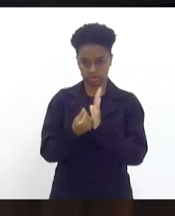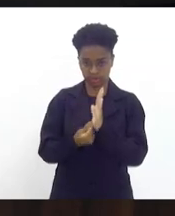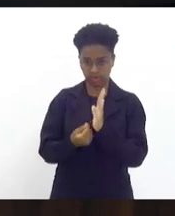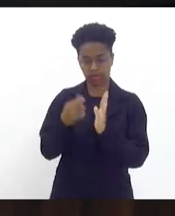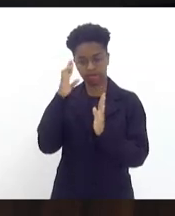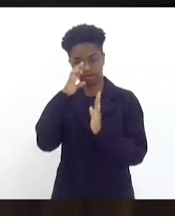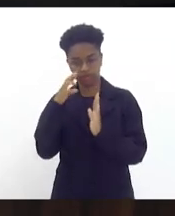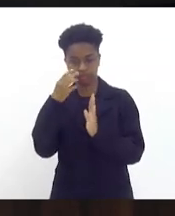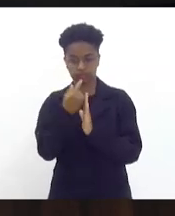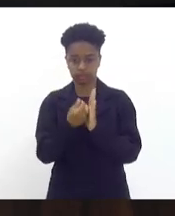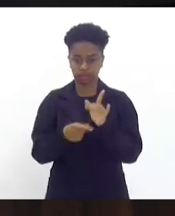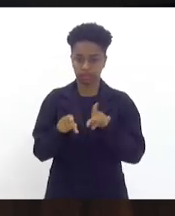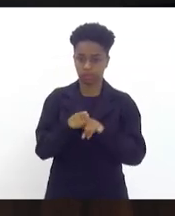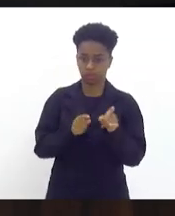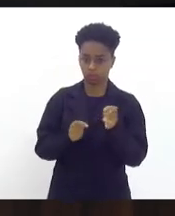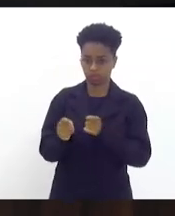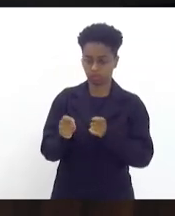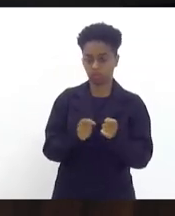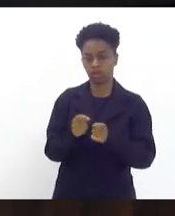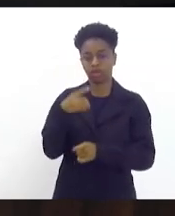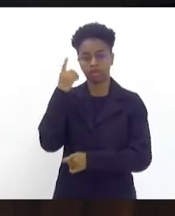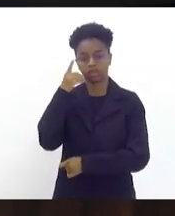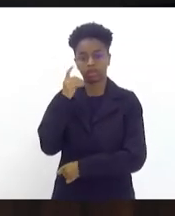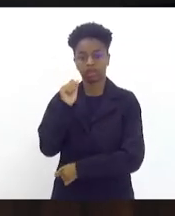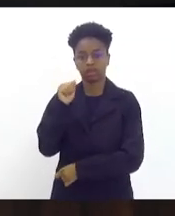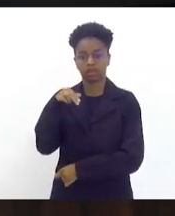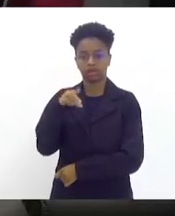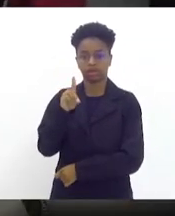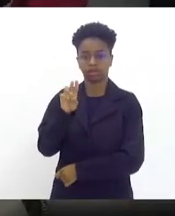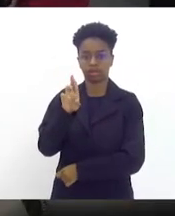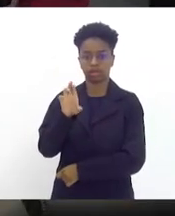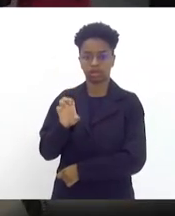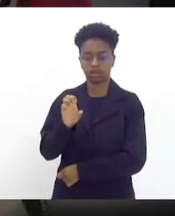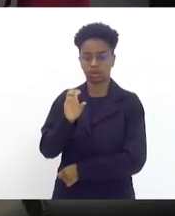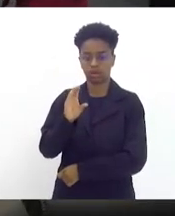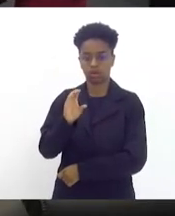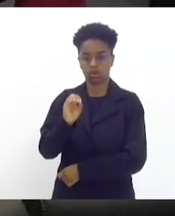fiscalização financeira e controle Deputado André Correia